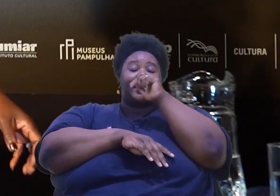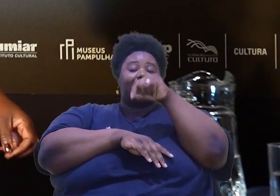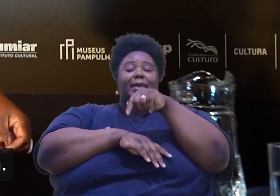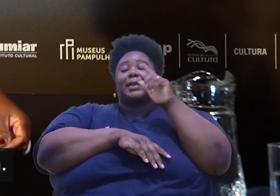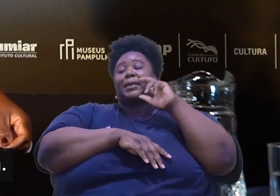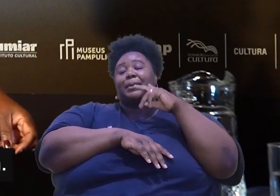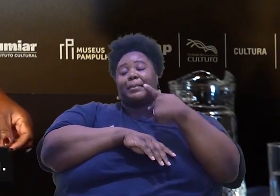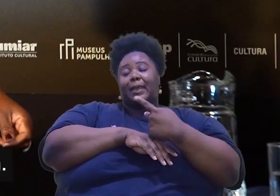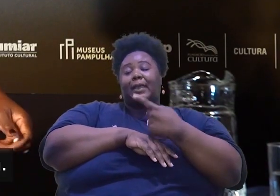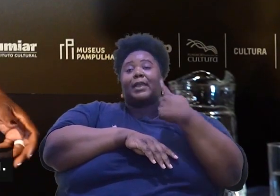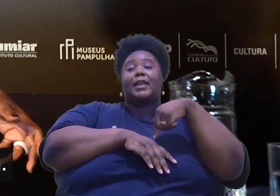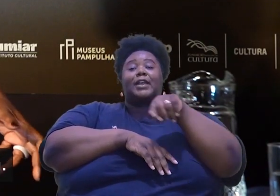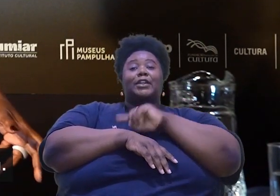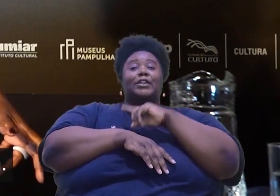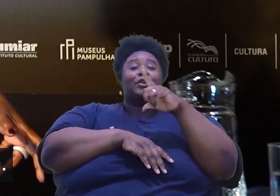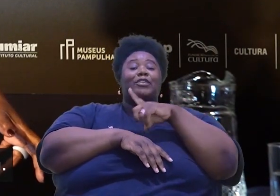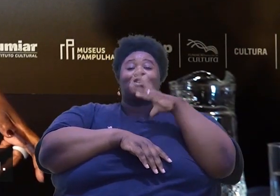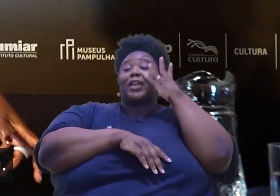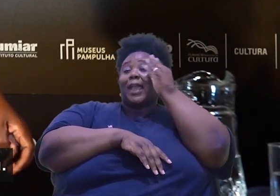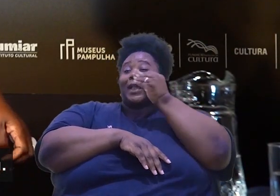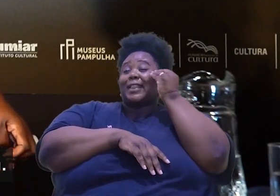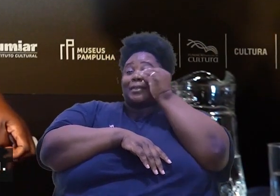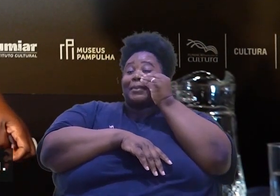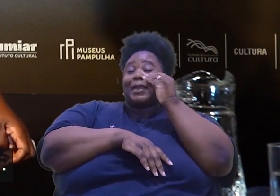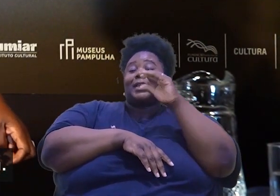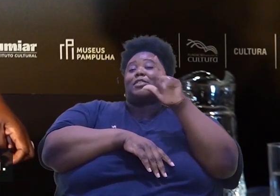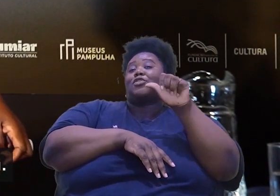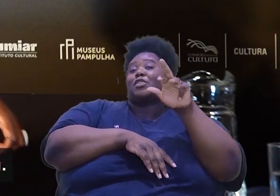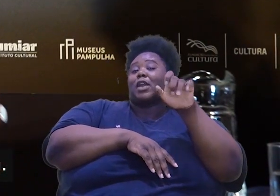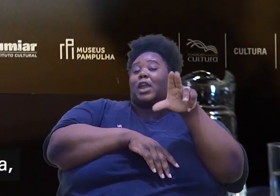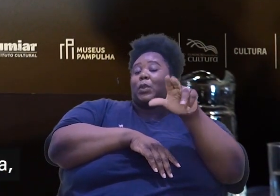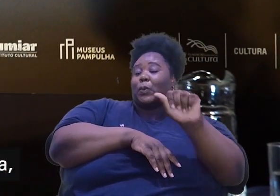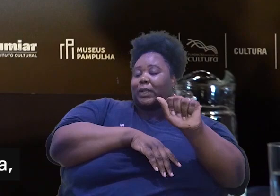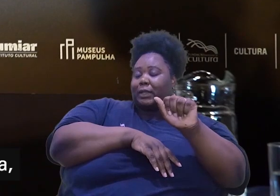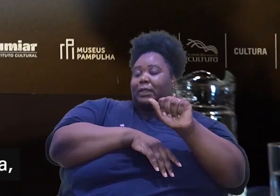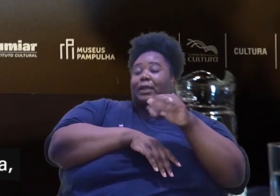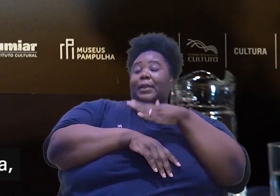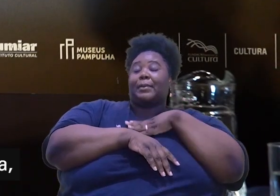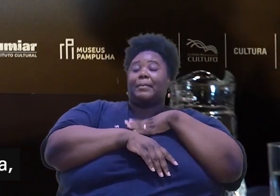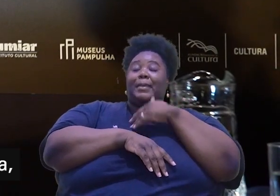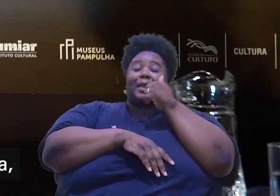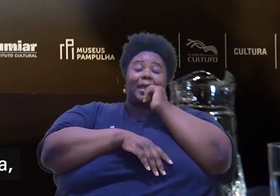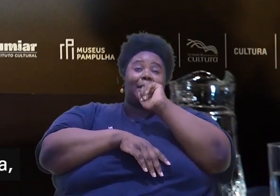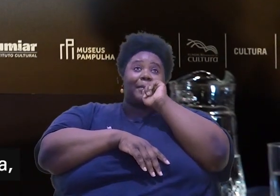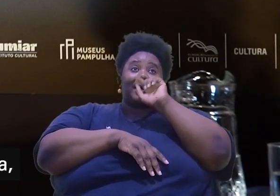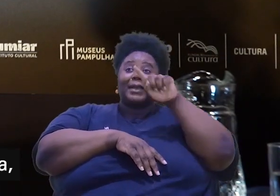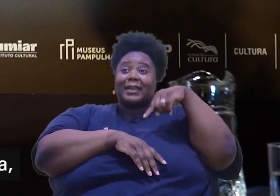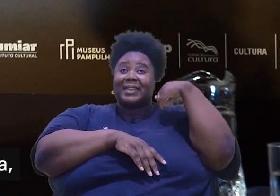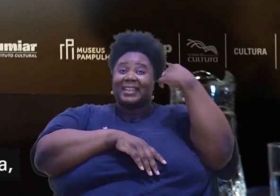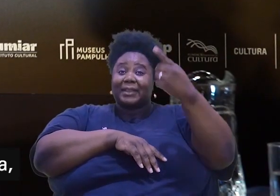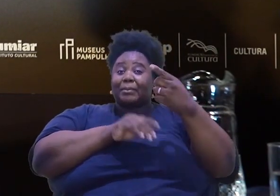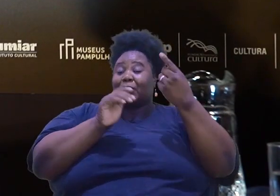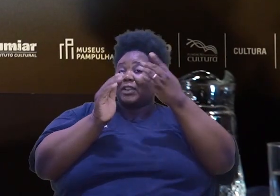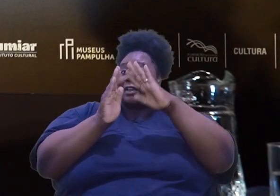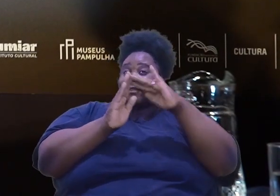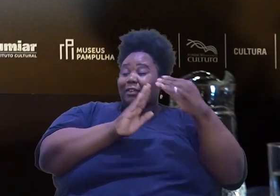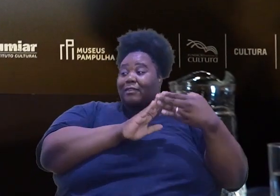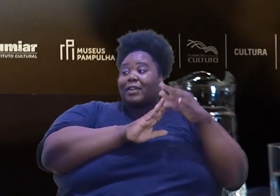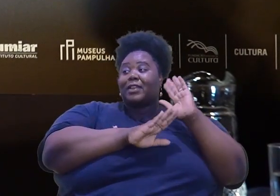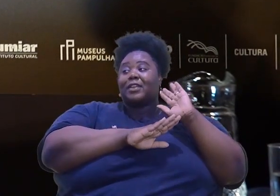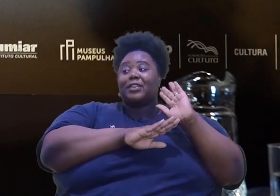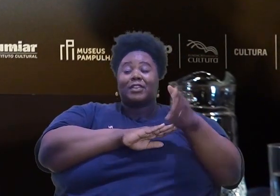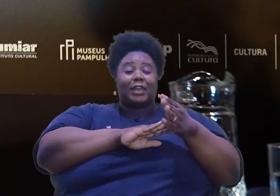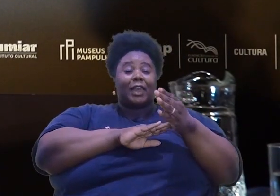Horizonte. Nós tínhamos a experiência de Carolina. E minha mãe, mais tarde, ainda na favela, já